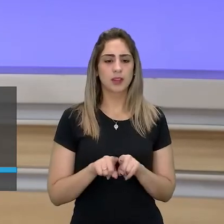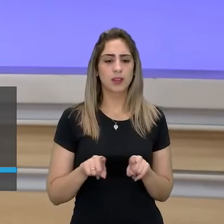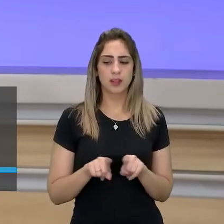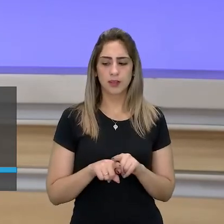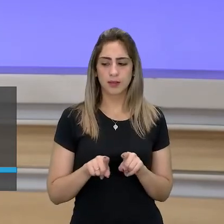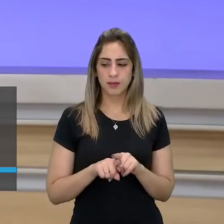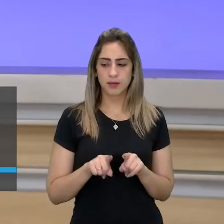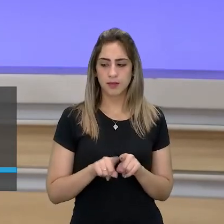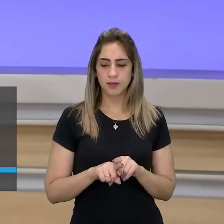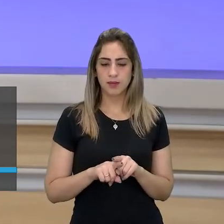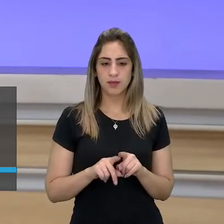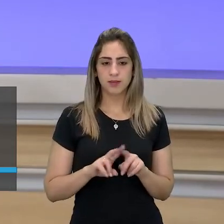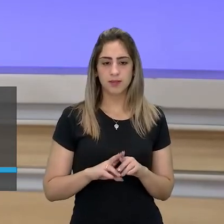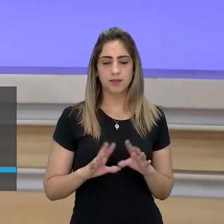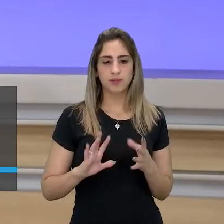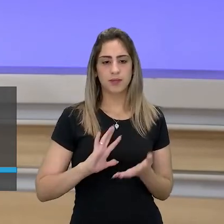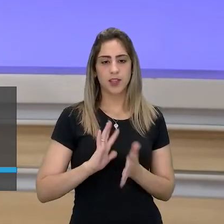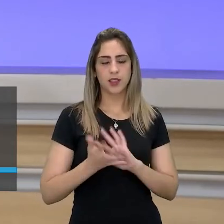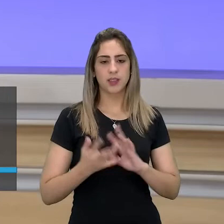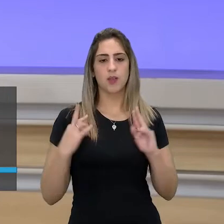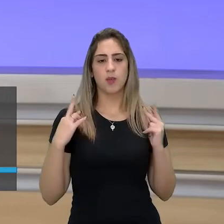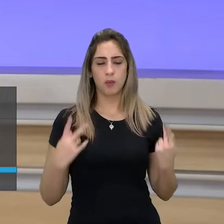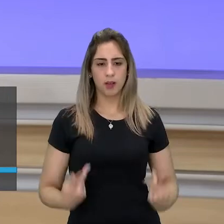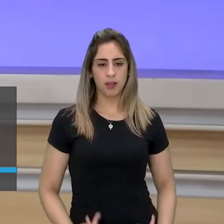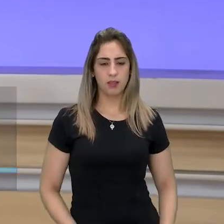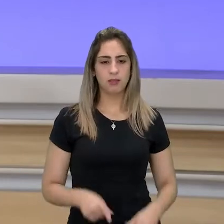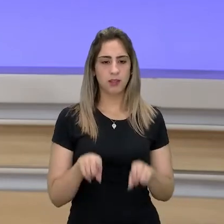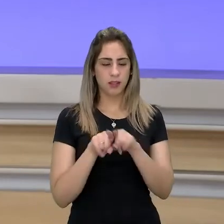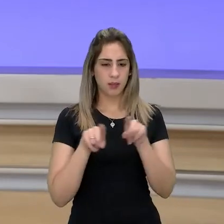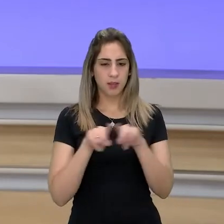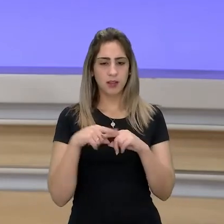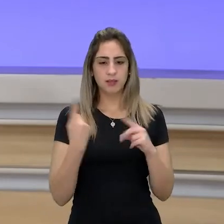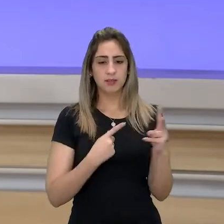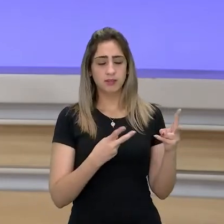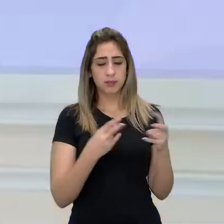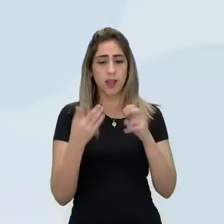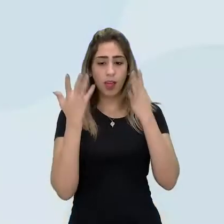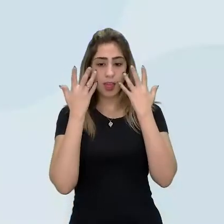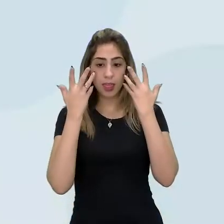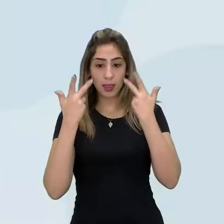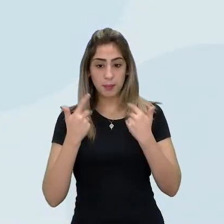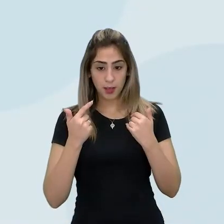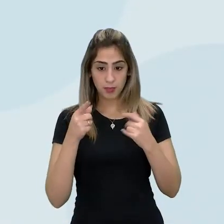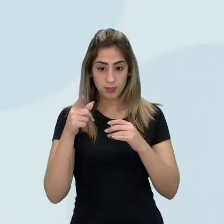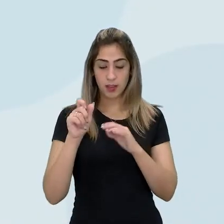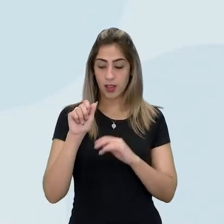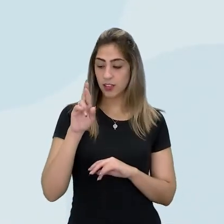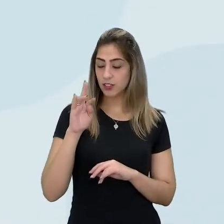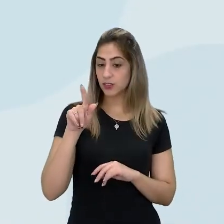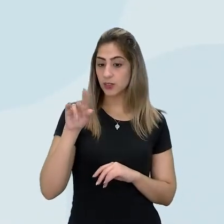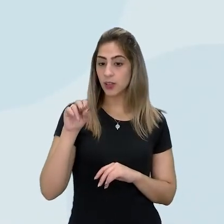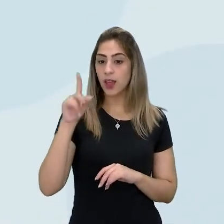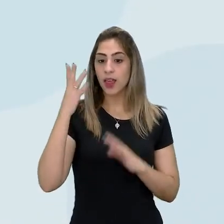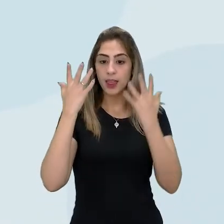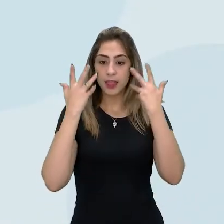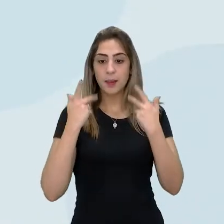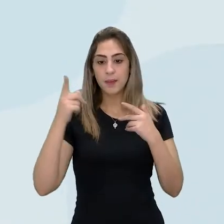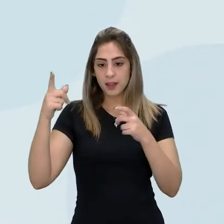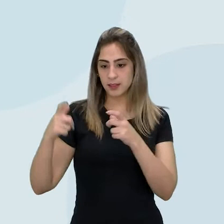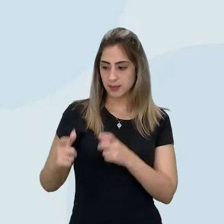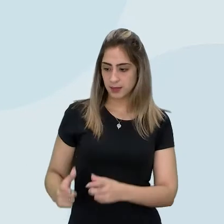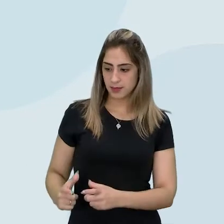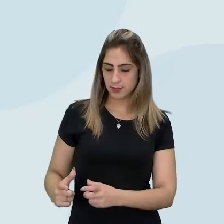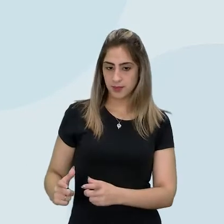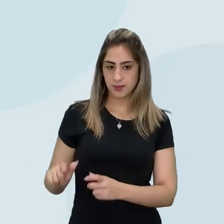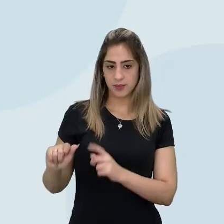fez a análise, né, dos animais. Então, a gente percebeu no artigo que os animais de Cubatão